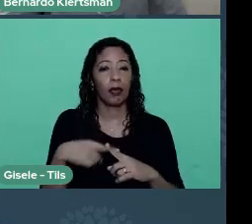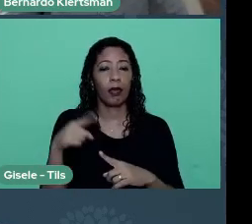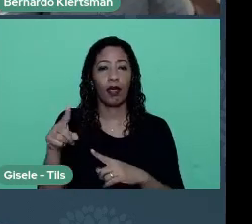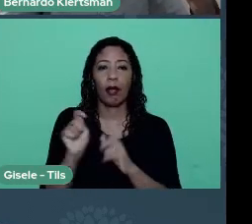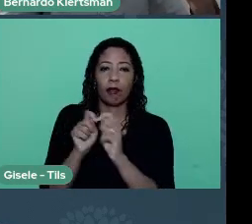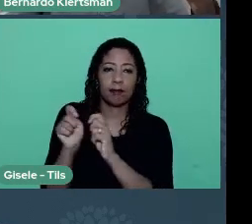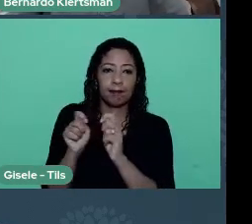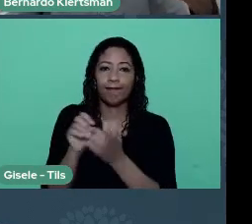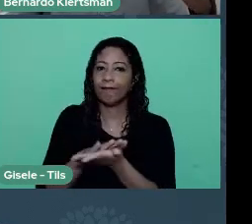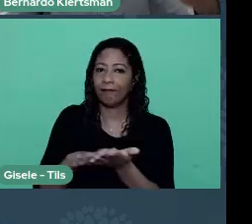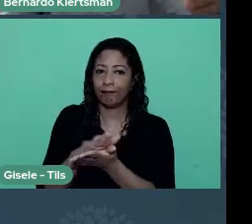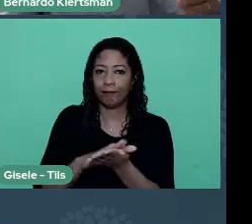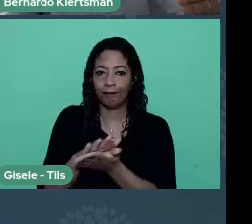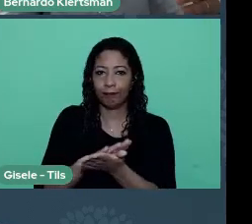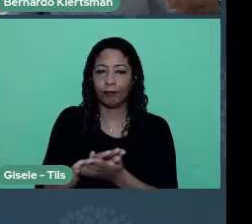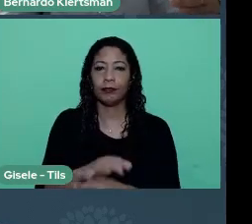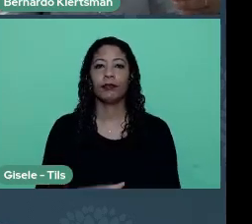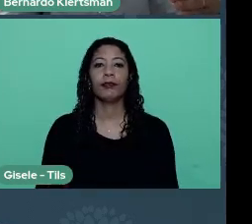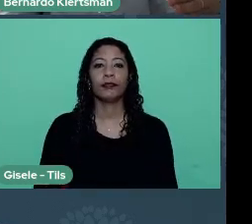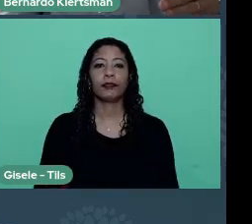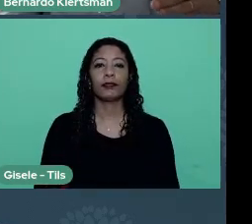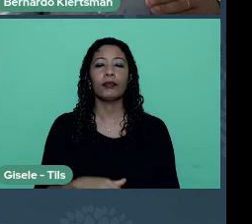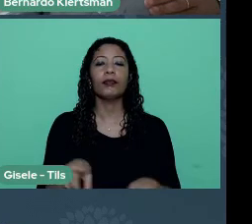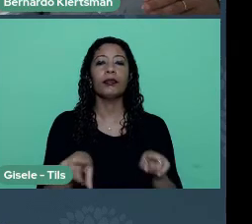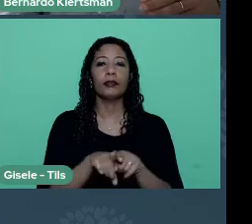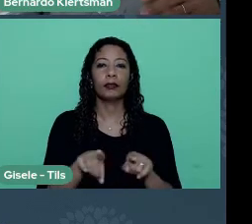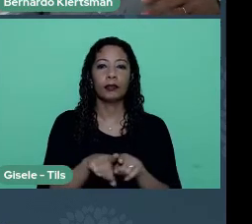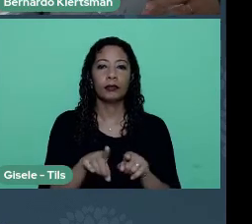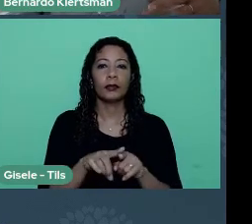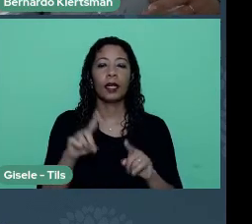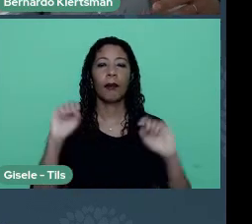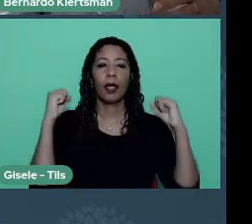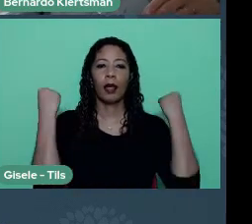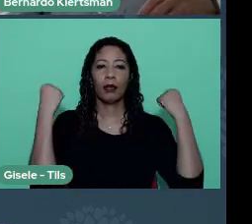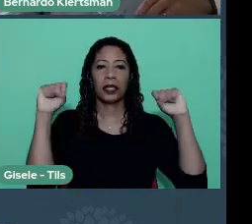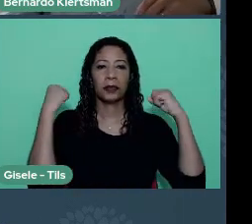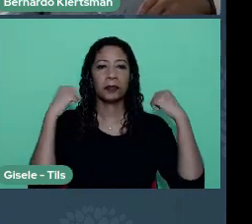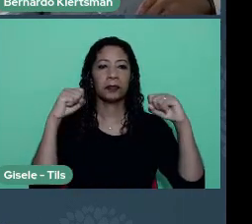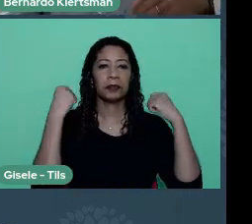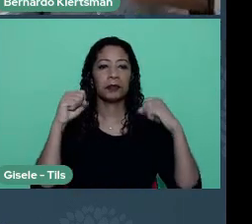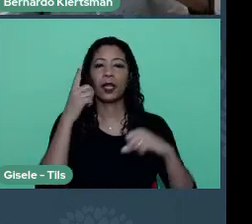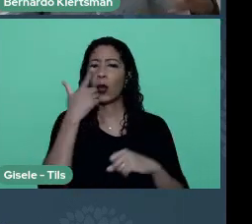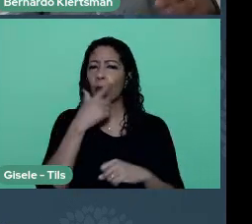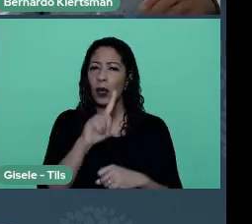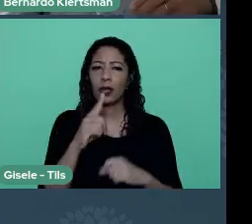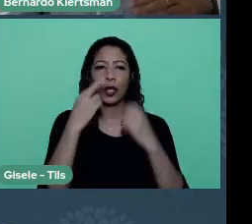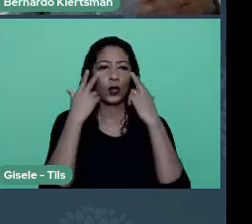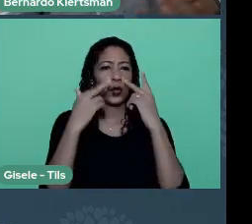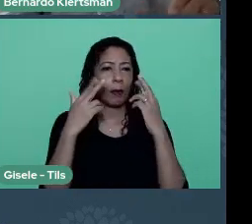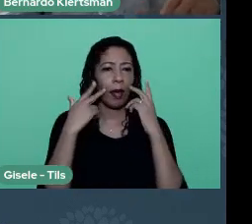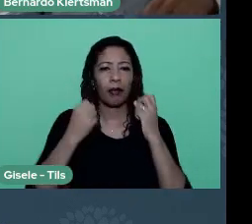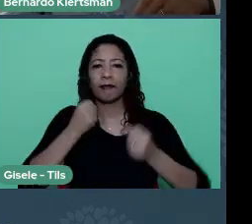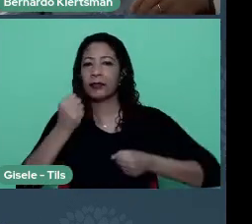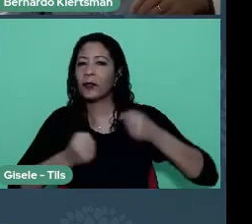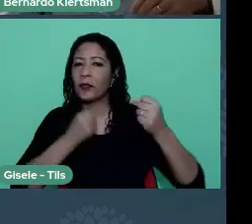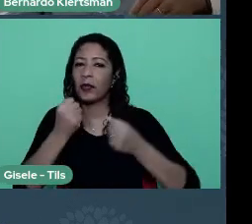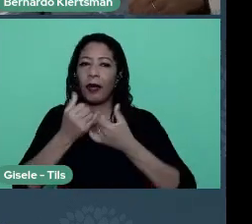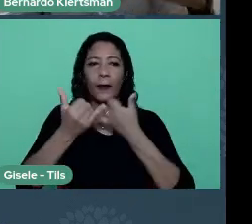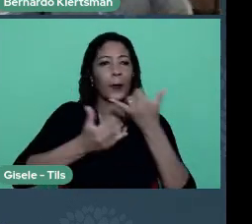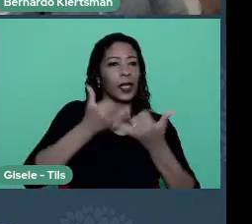controlada, né? Na capacidade normal de fazer a atividade física, a criança correr,